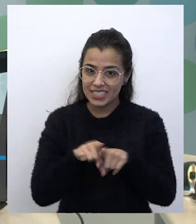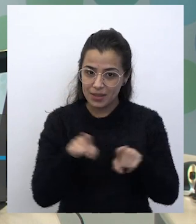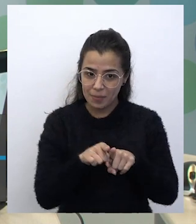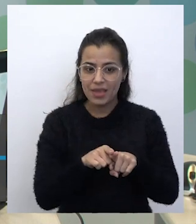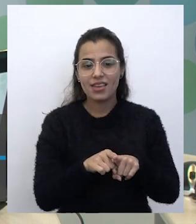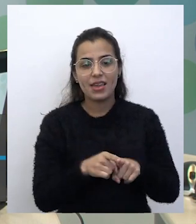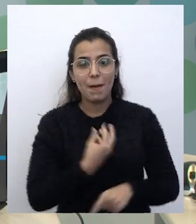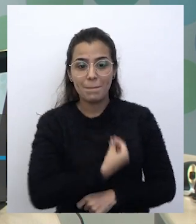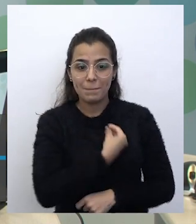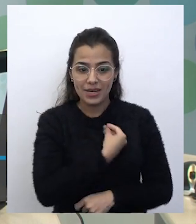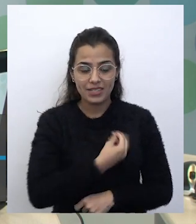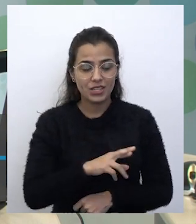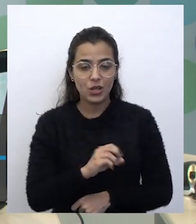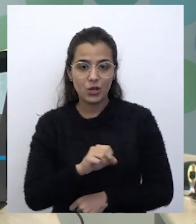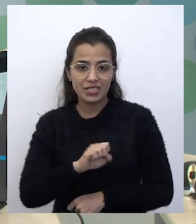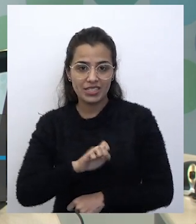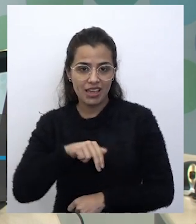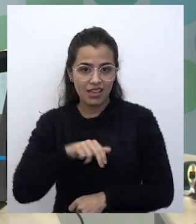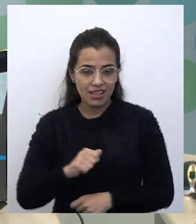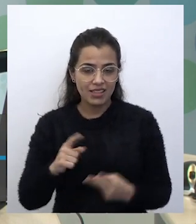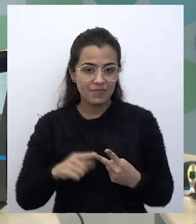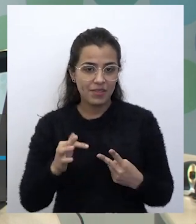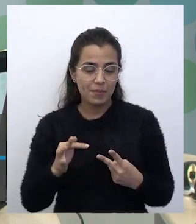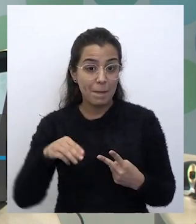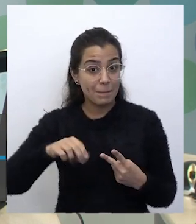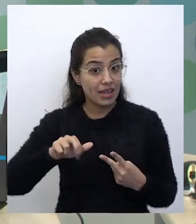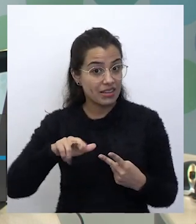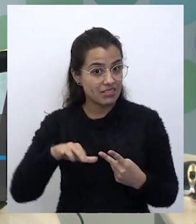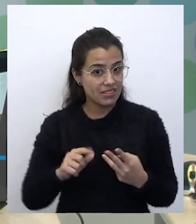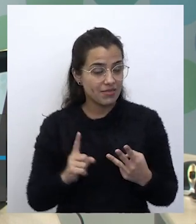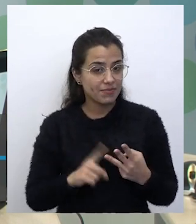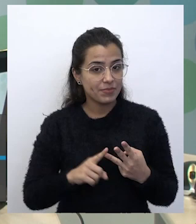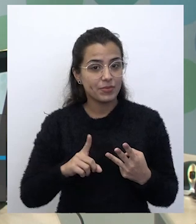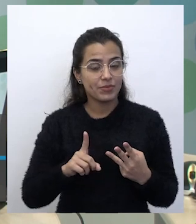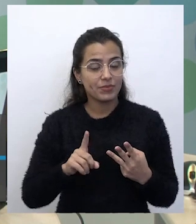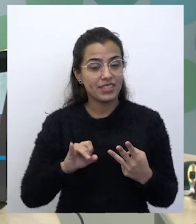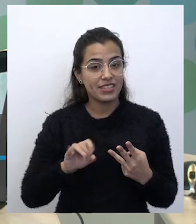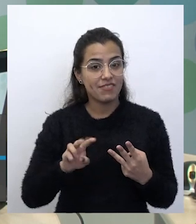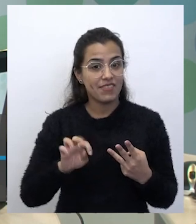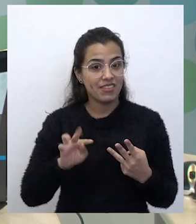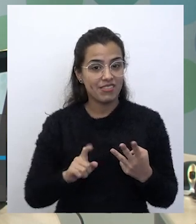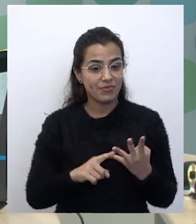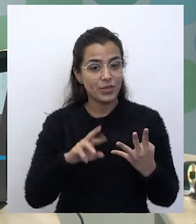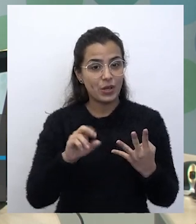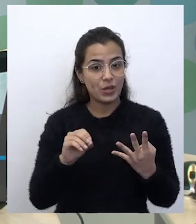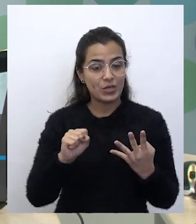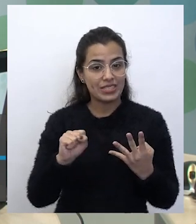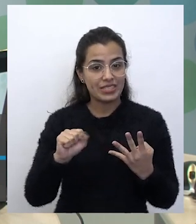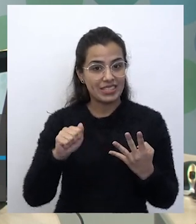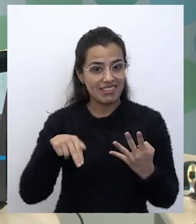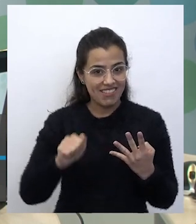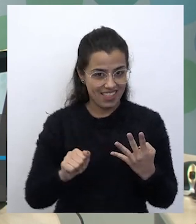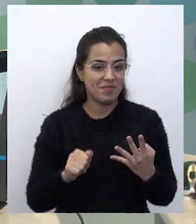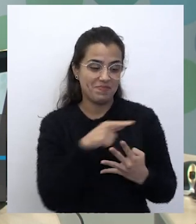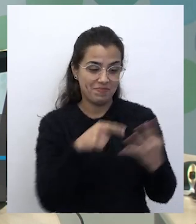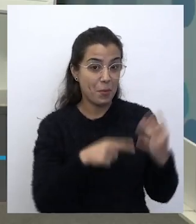professoras Roseane, Márcia, Flávia, Donizete e Rosana. Professora Roberta, vamos construir esse